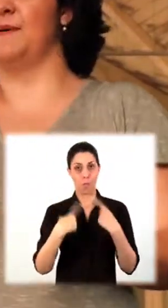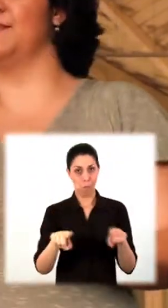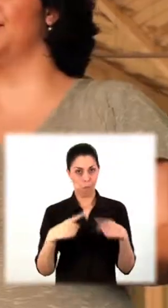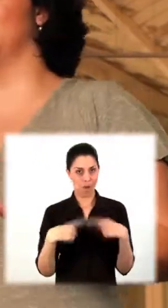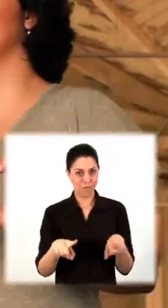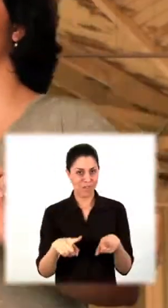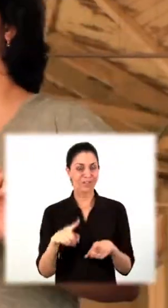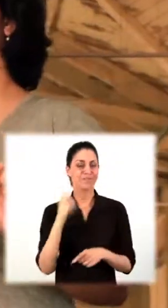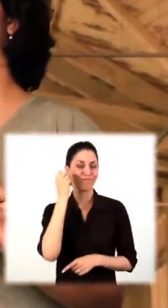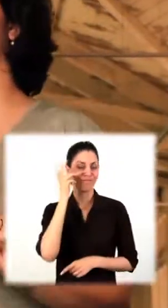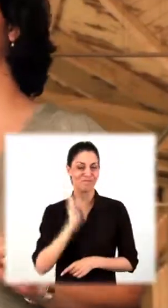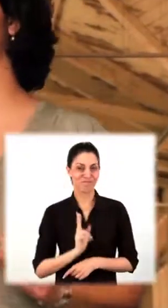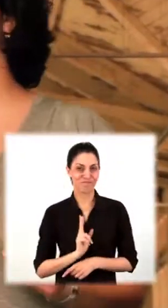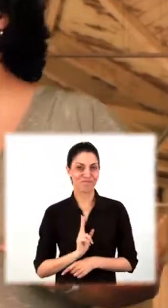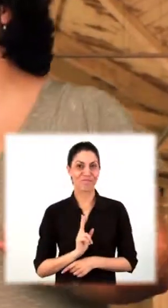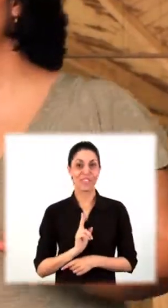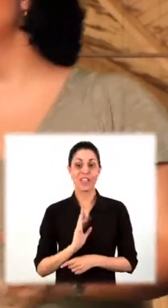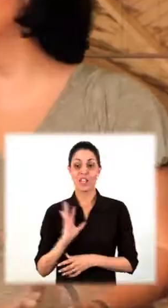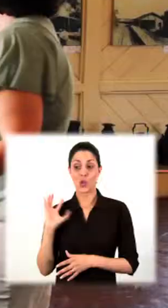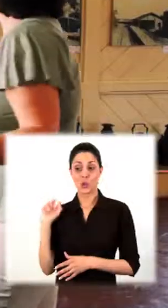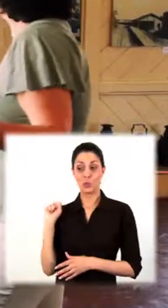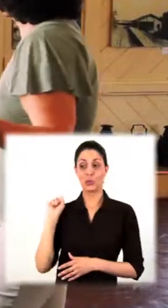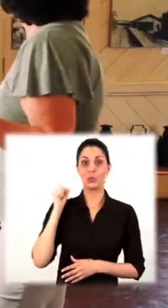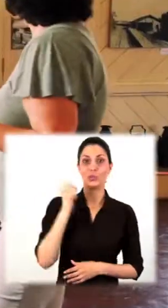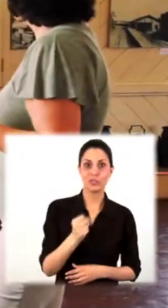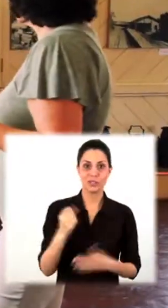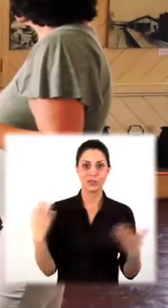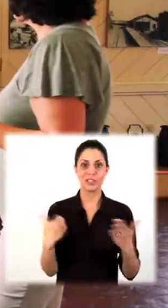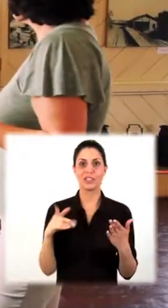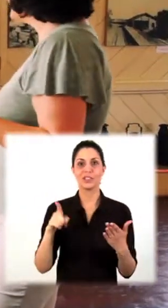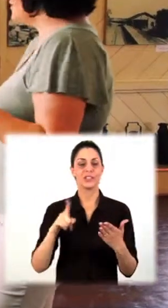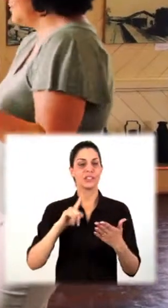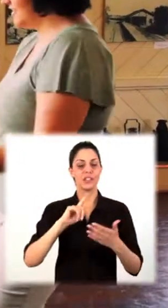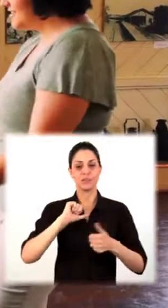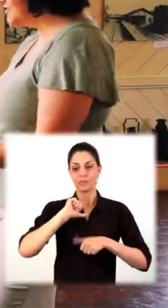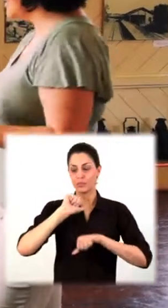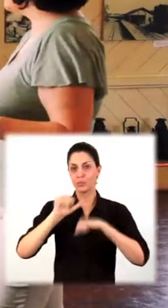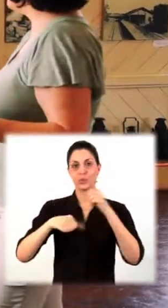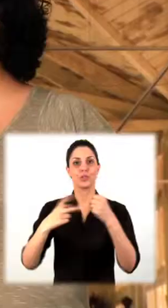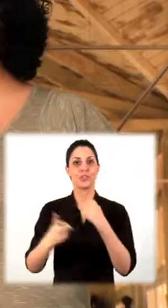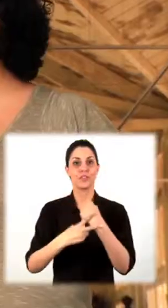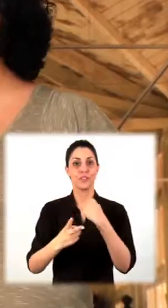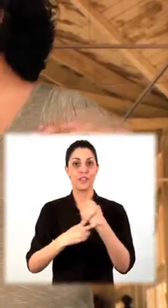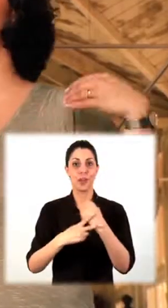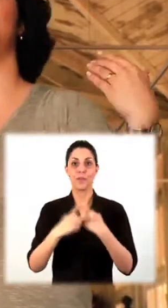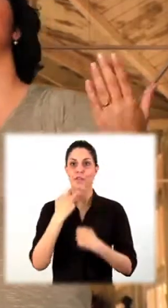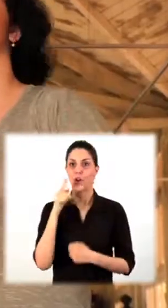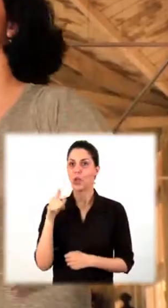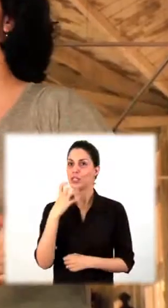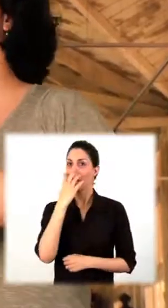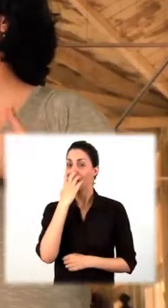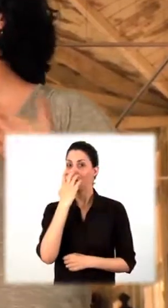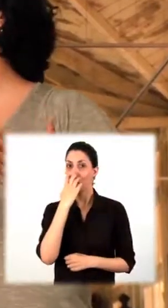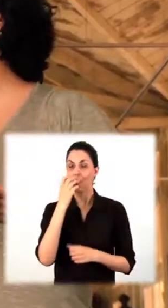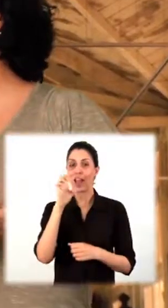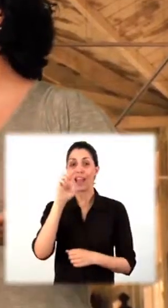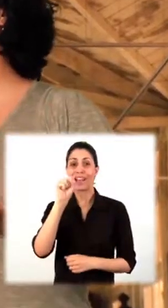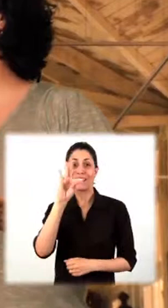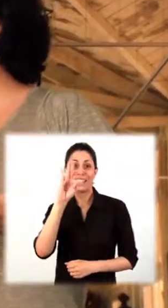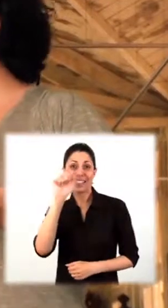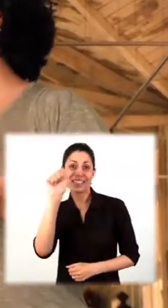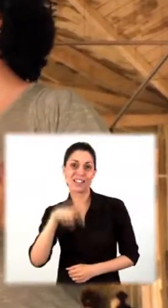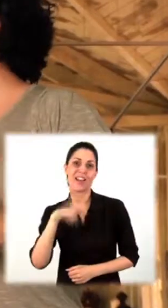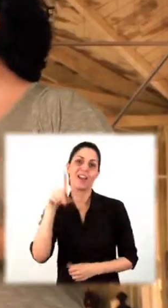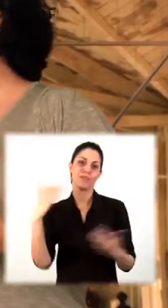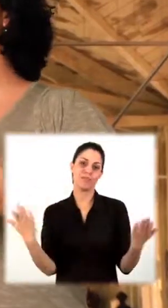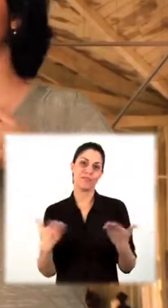fiz uma provocação malandra e te trouxe aqui para o presente. Você entrou na história de fato e começou a dizer que esse cachorro ele está